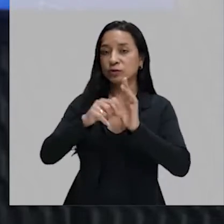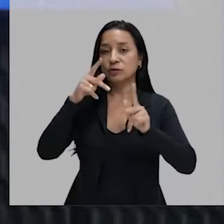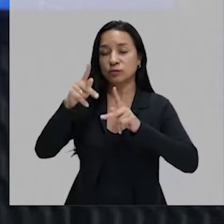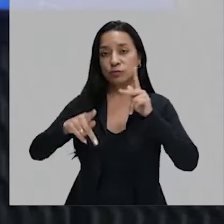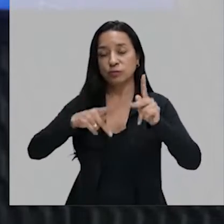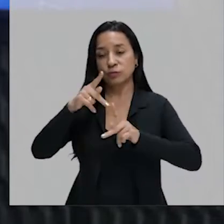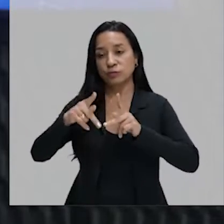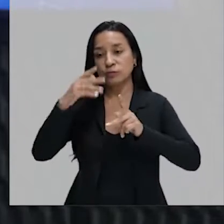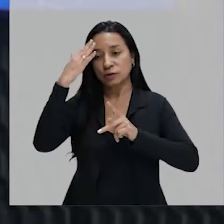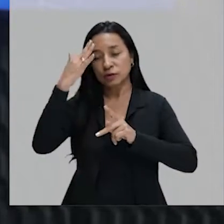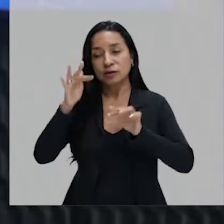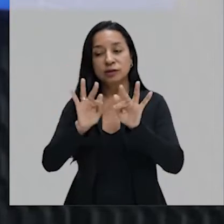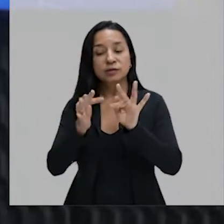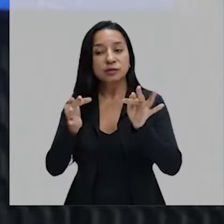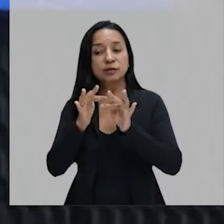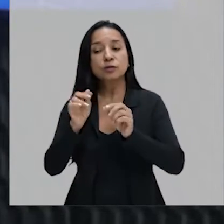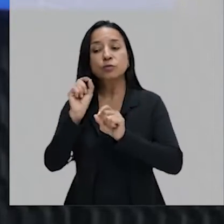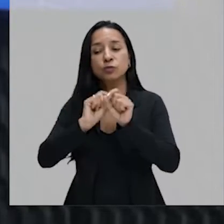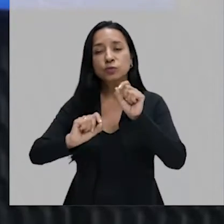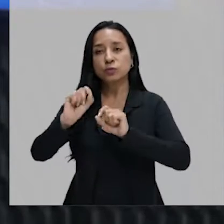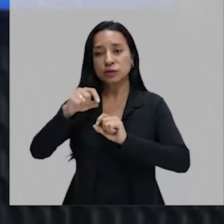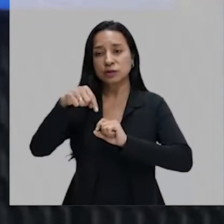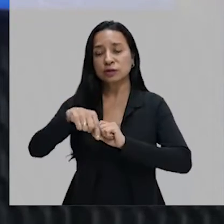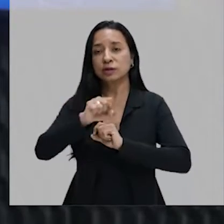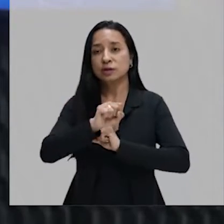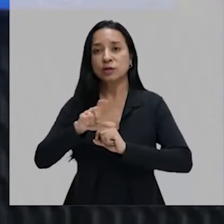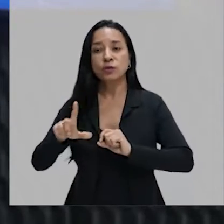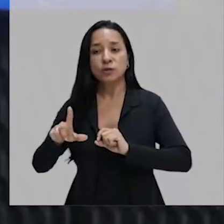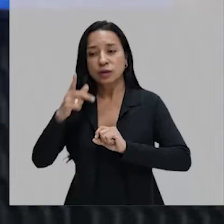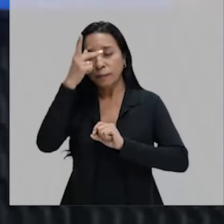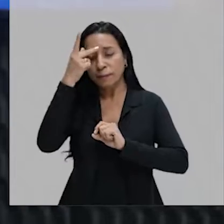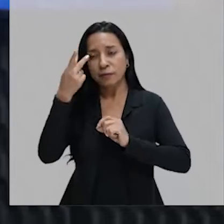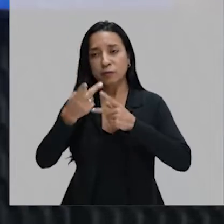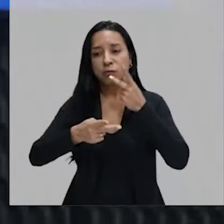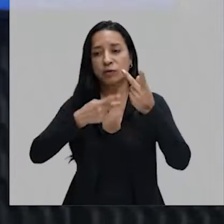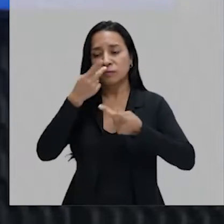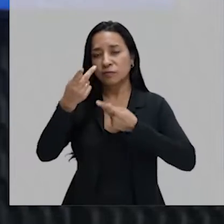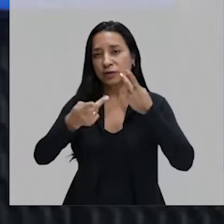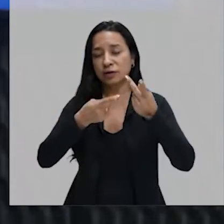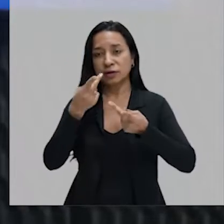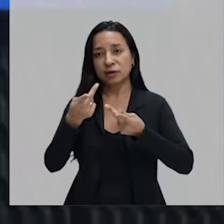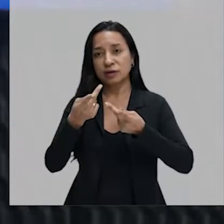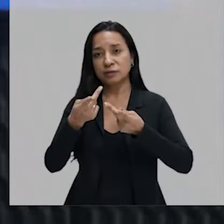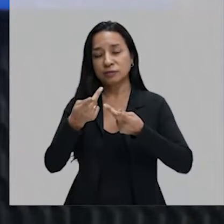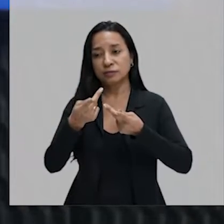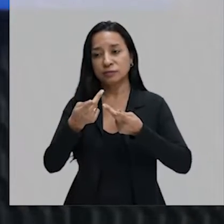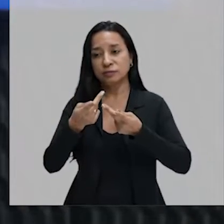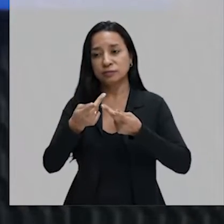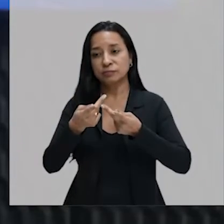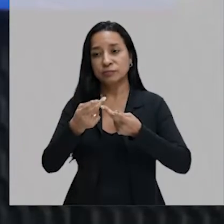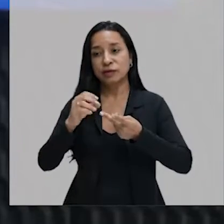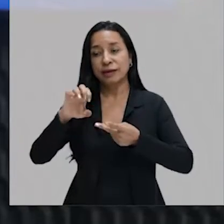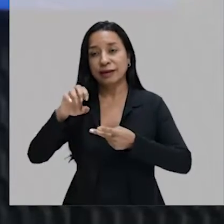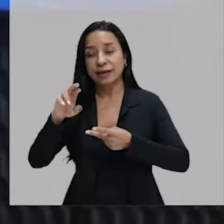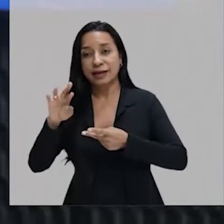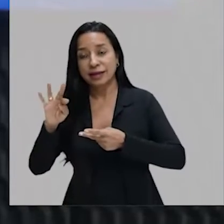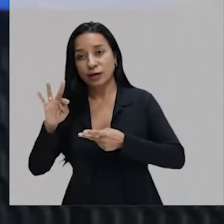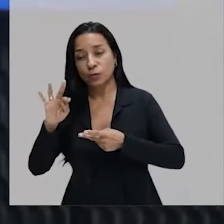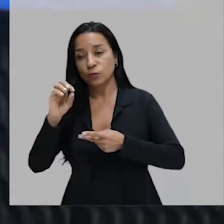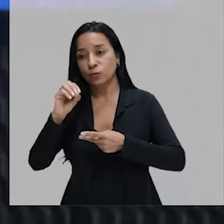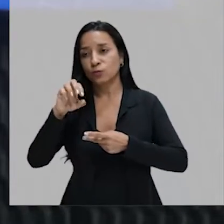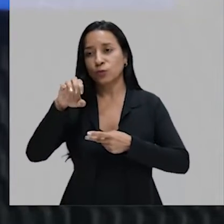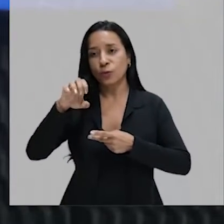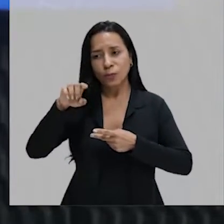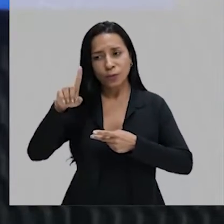maneira mais simples. O que é aqui em São Luís do Maranhão, alguém falar uma das expressões que eu mais amo, eu tô, é tu, né, bem maranhense.